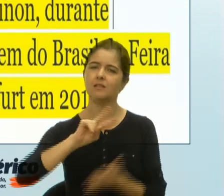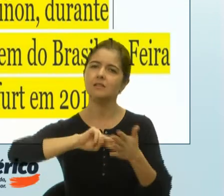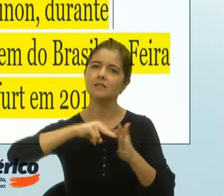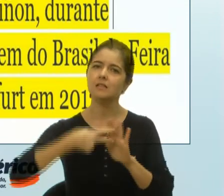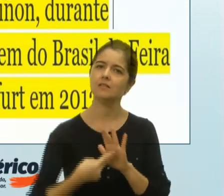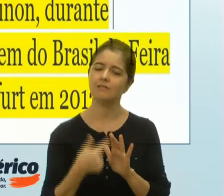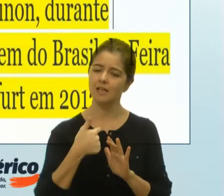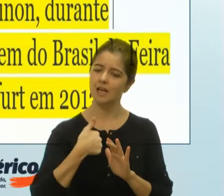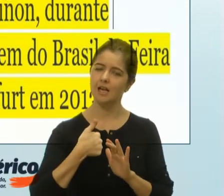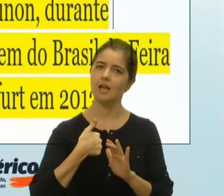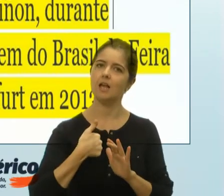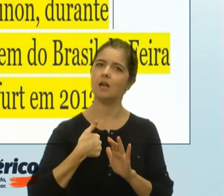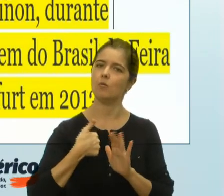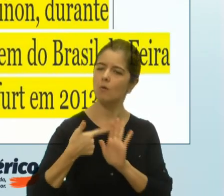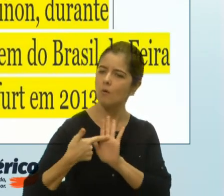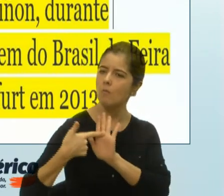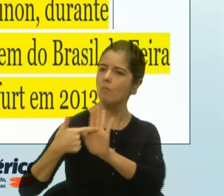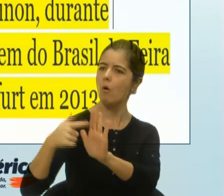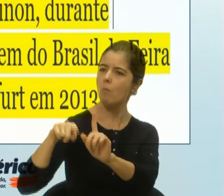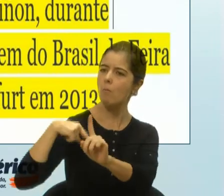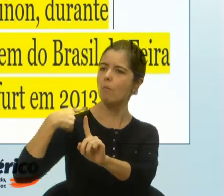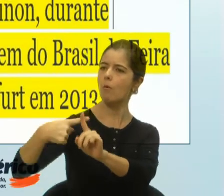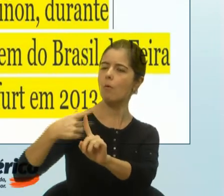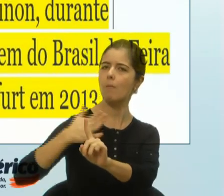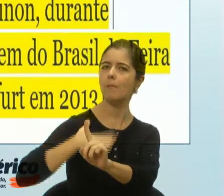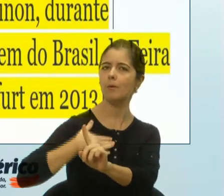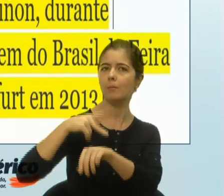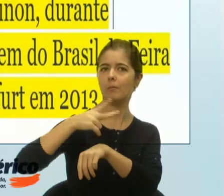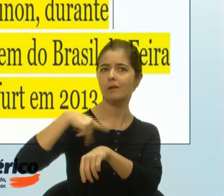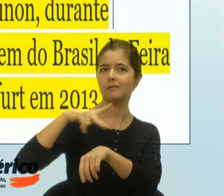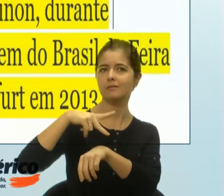forma positiva.